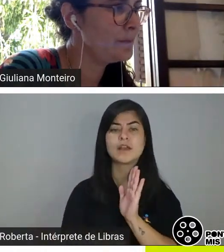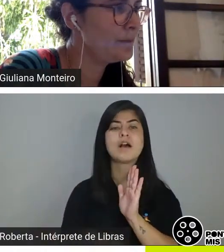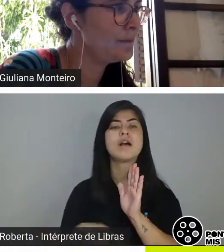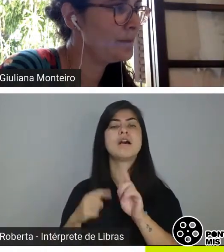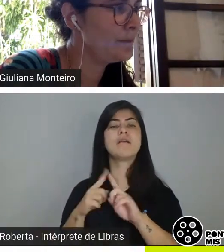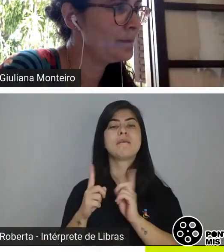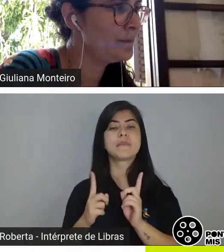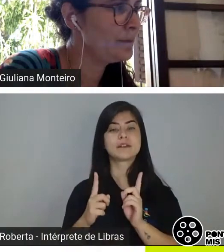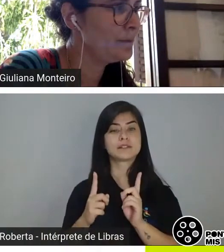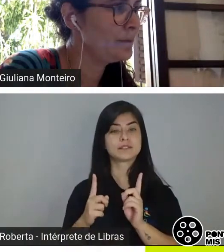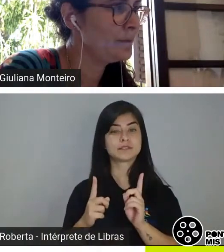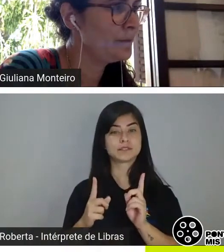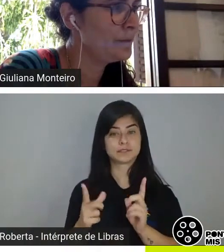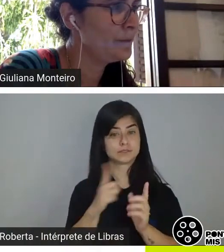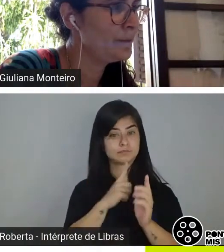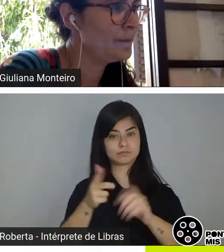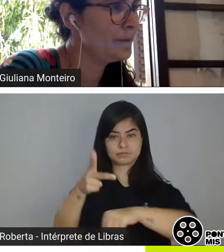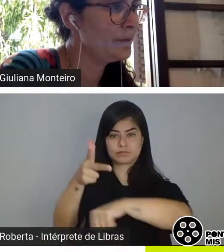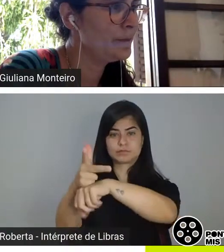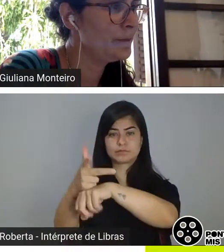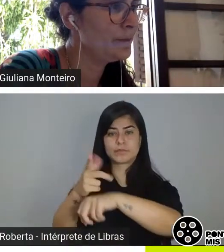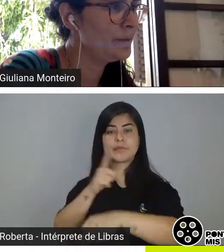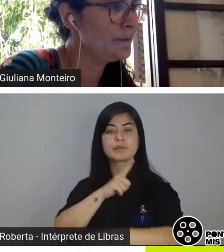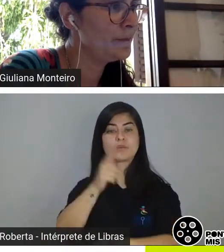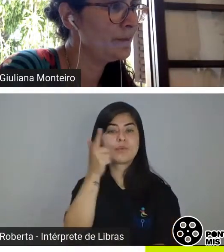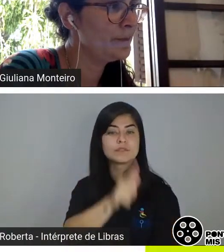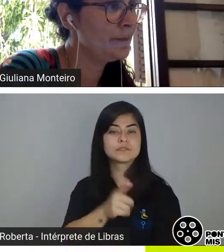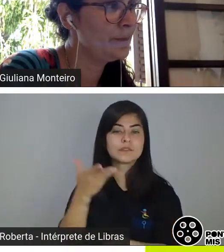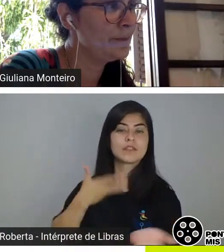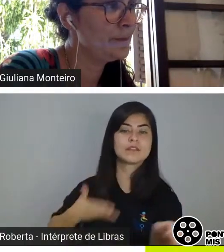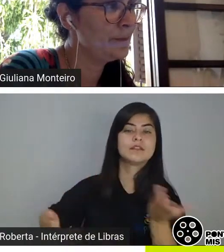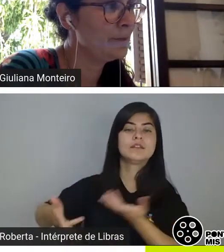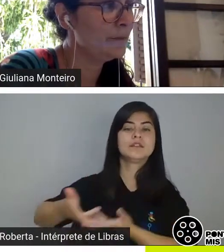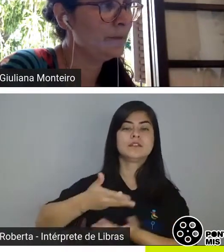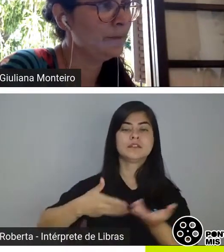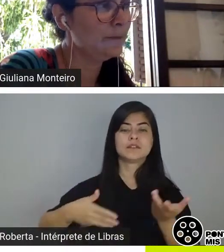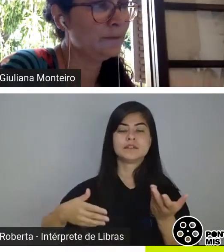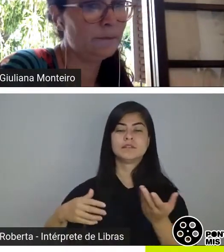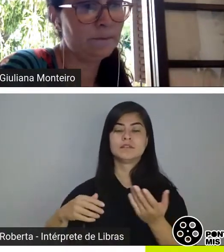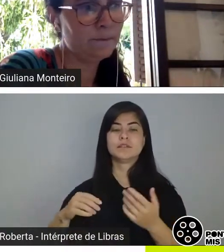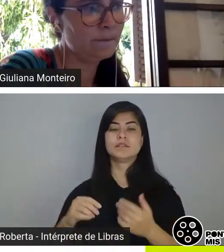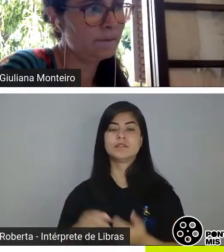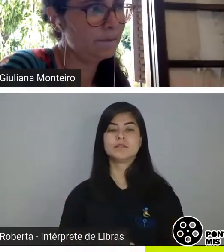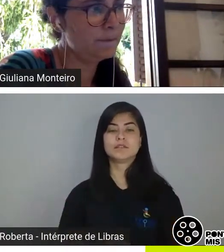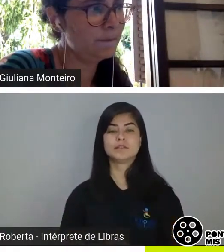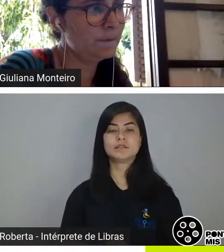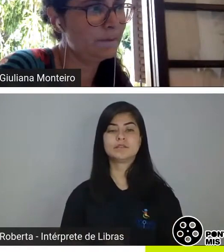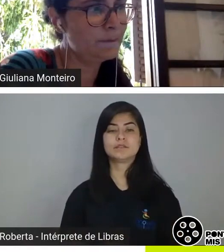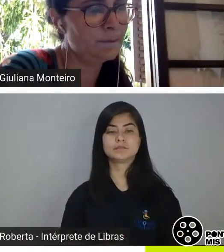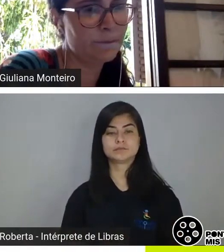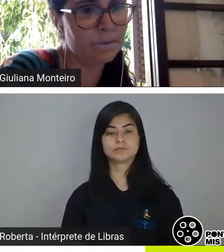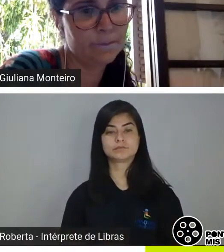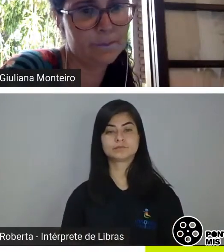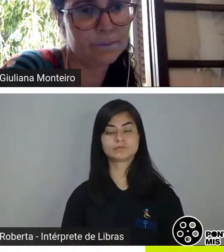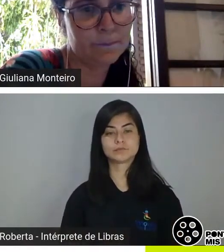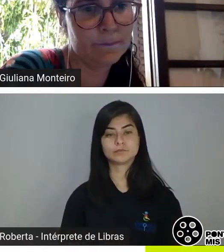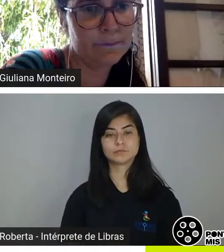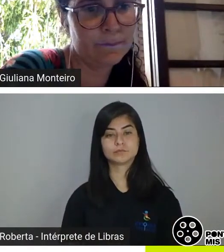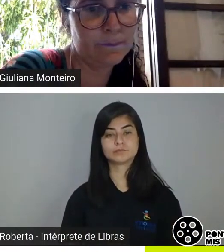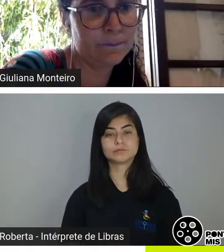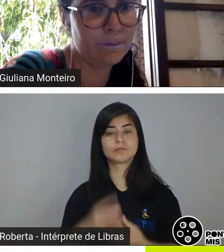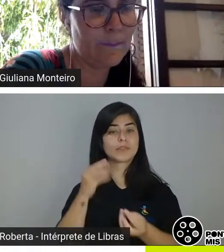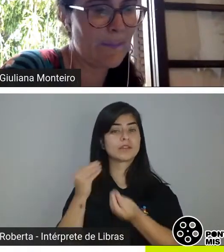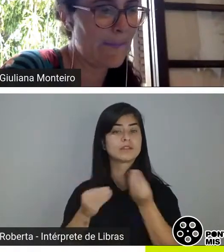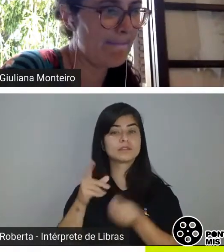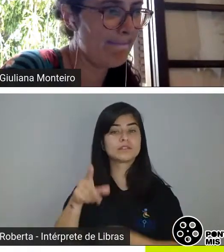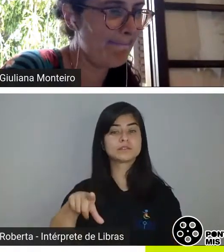ali para que haja essa interação, essa atuação conjunta. Como é que é a escolha dessa